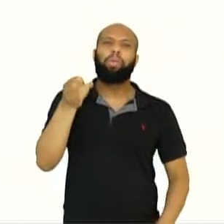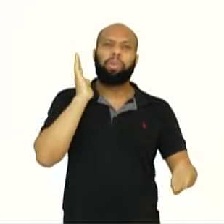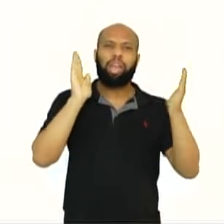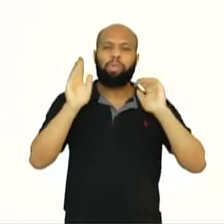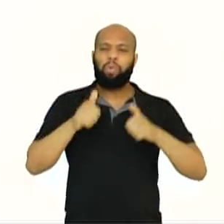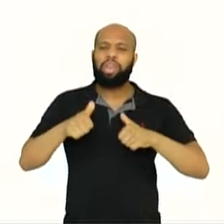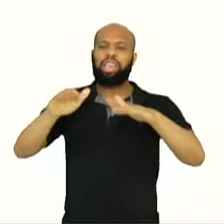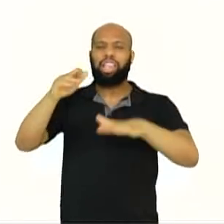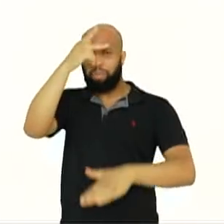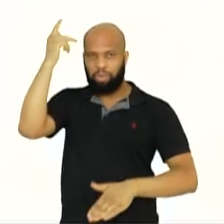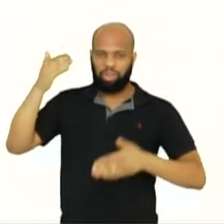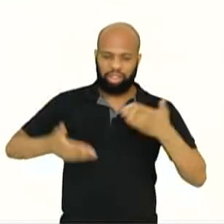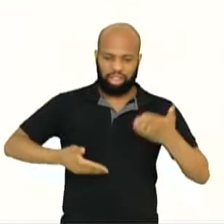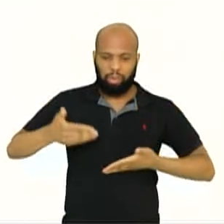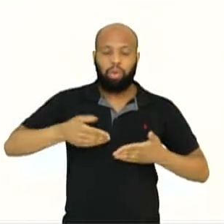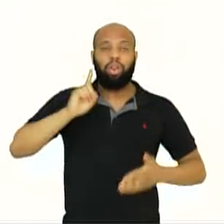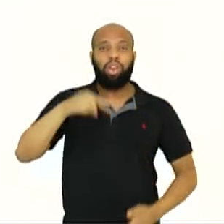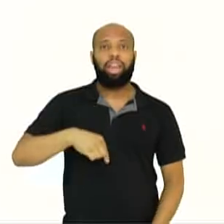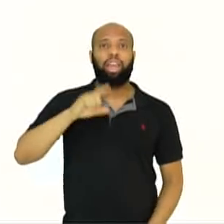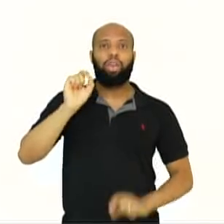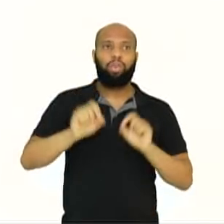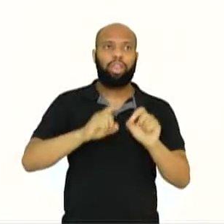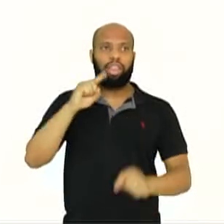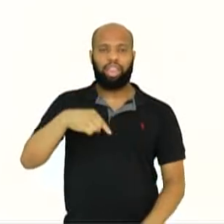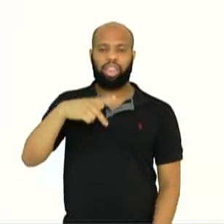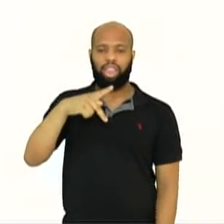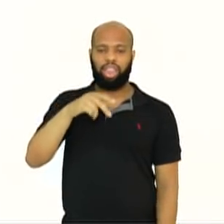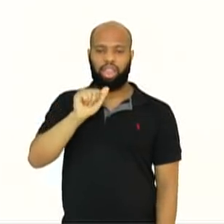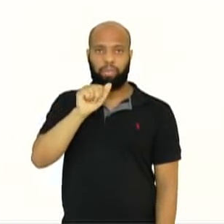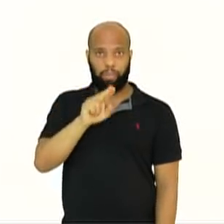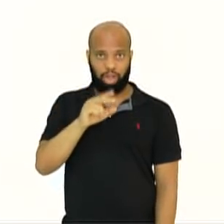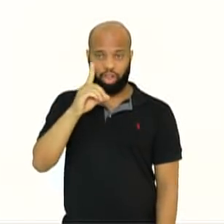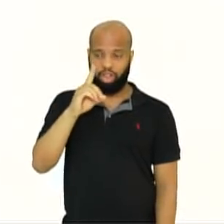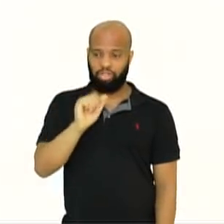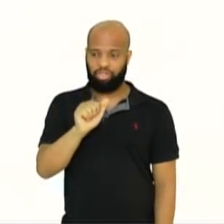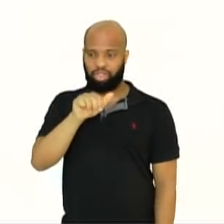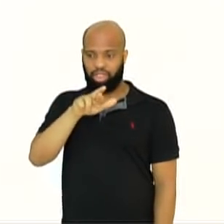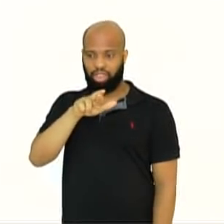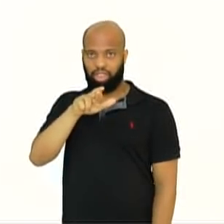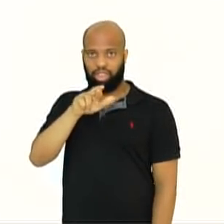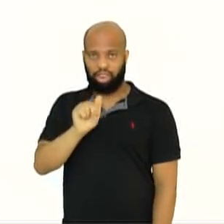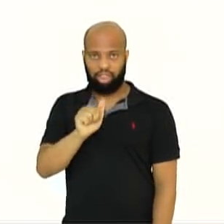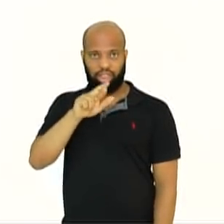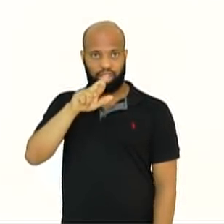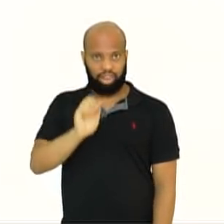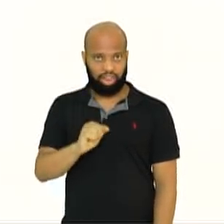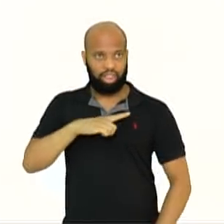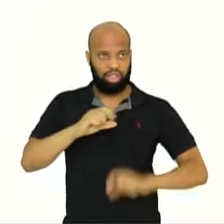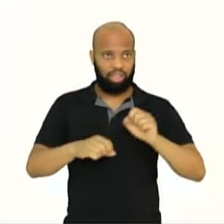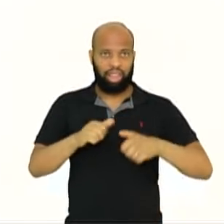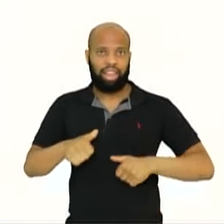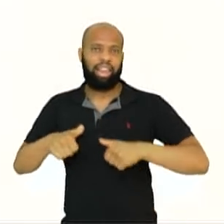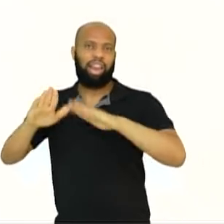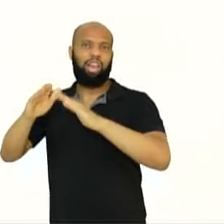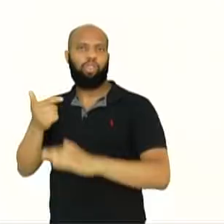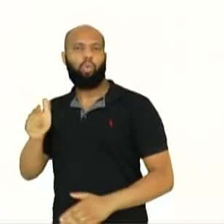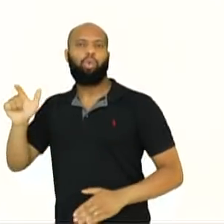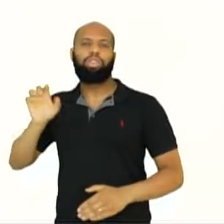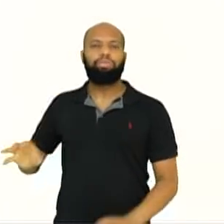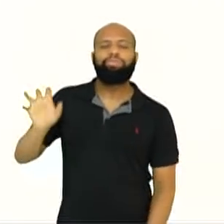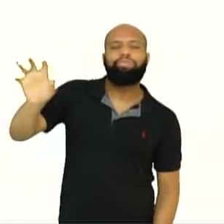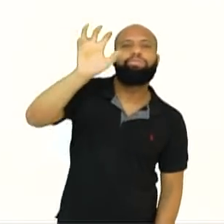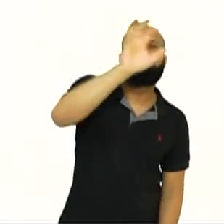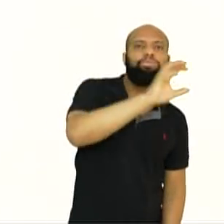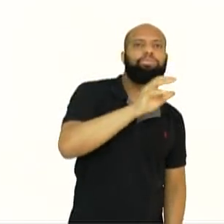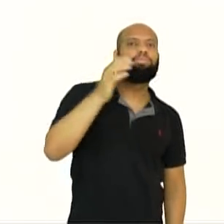Exatamente. Os caminhões pau de arara, que eles eram levados, e como diz o outro, né, transportados para outras